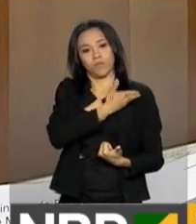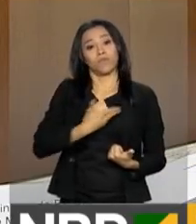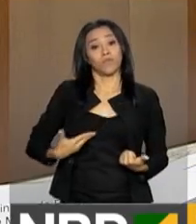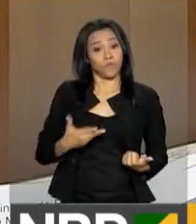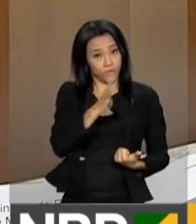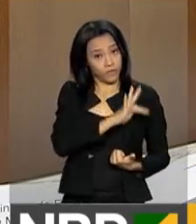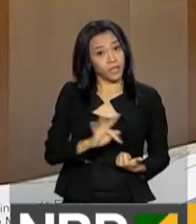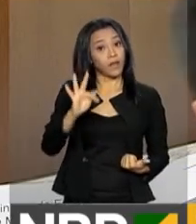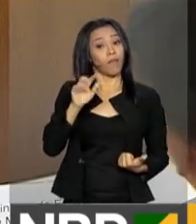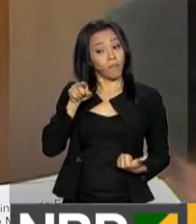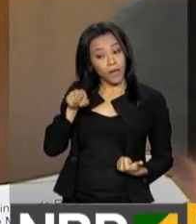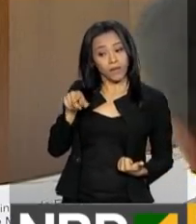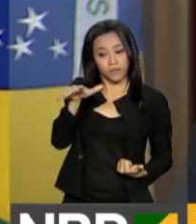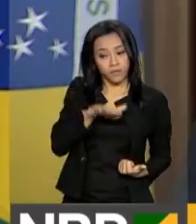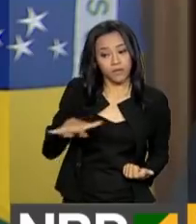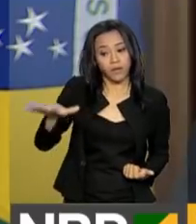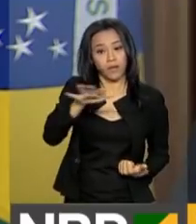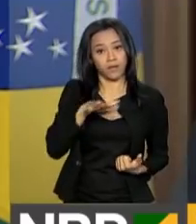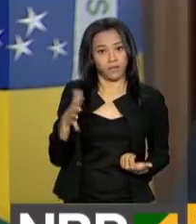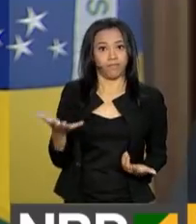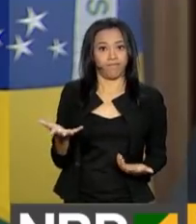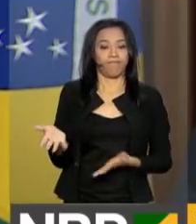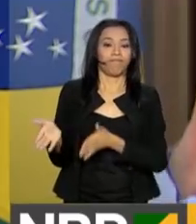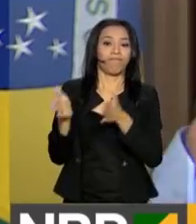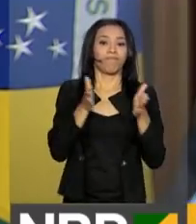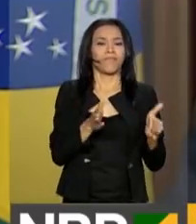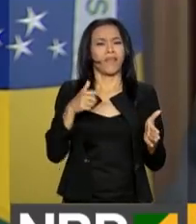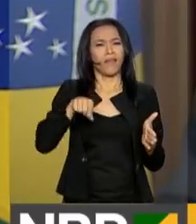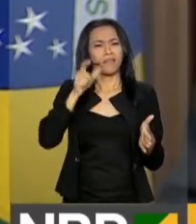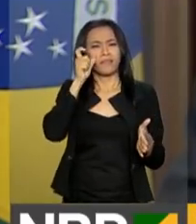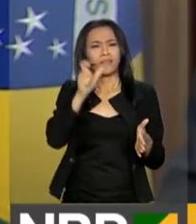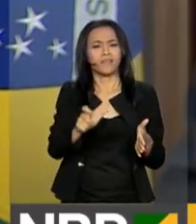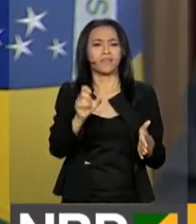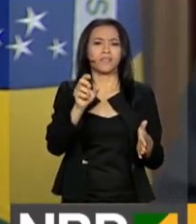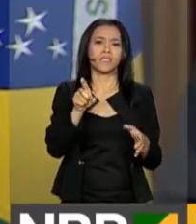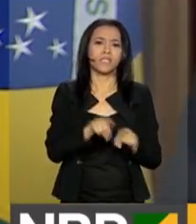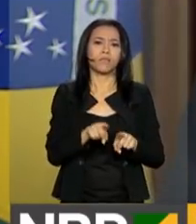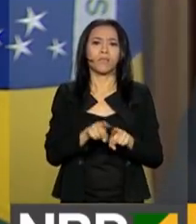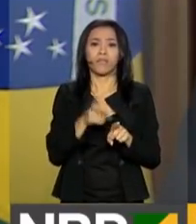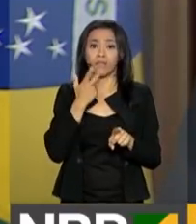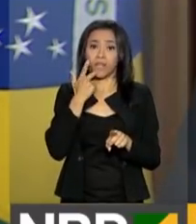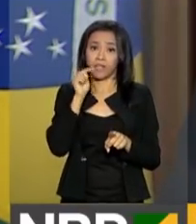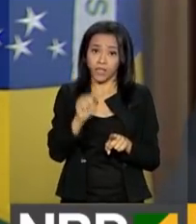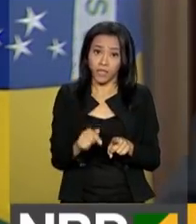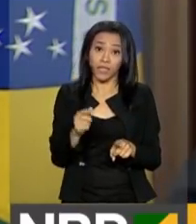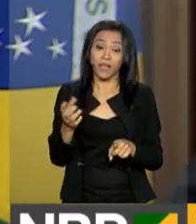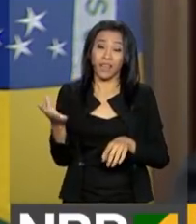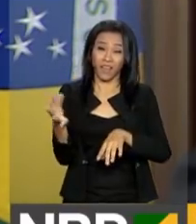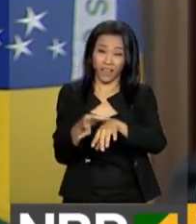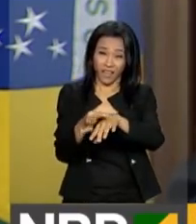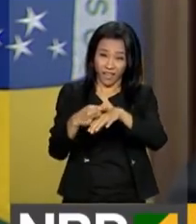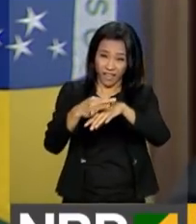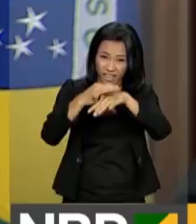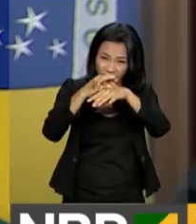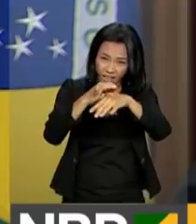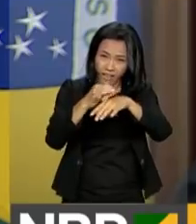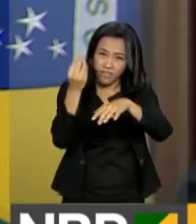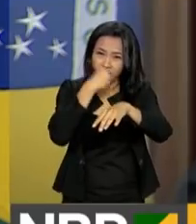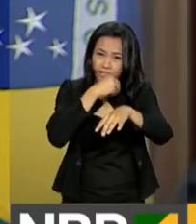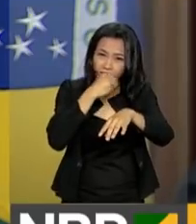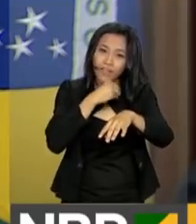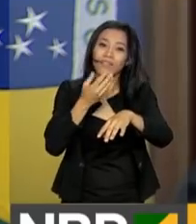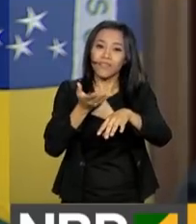é a atividade é interessante embora tivesse falado também aqui na questão da carne é fraca enólogo combatemos